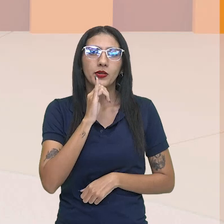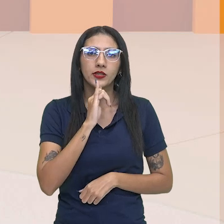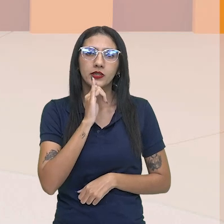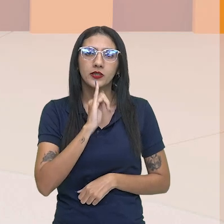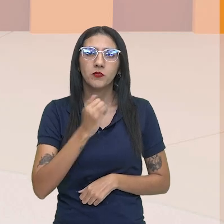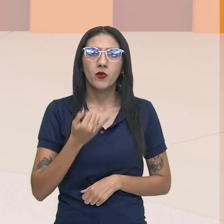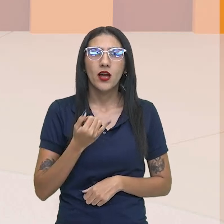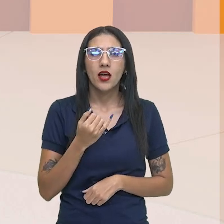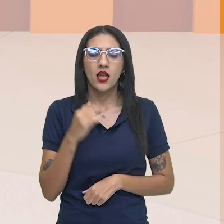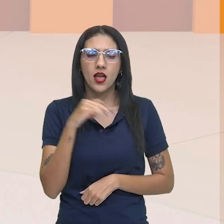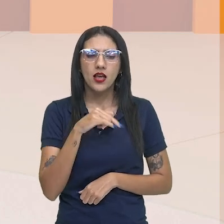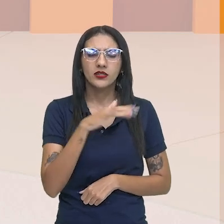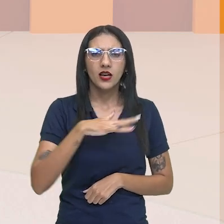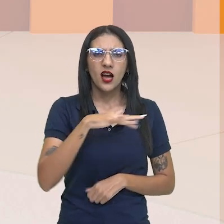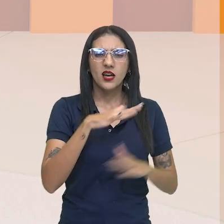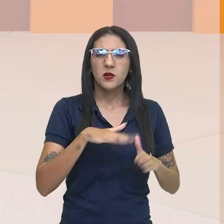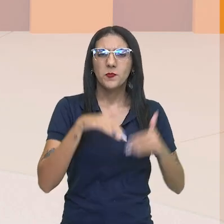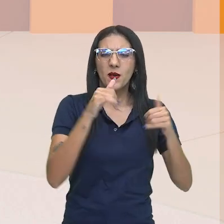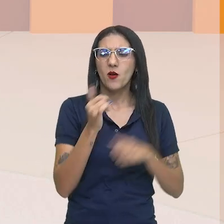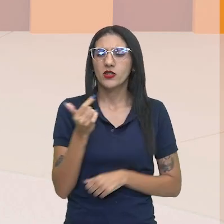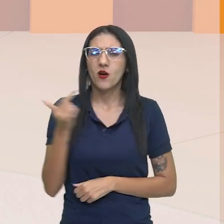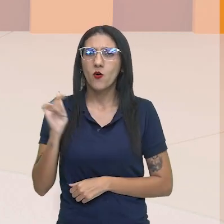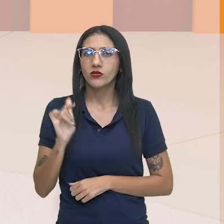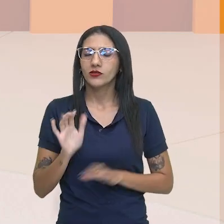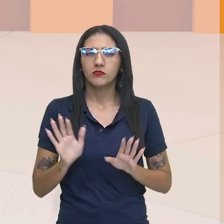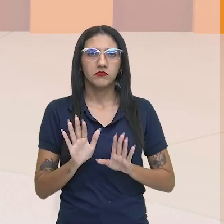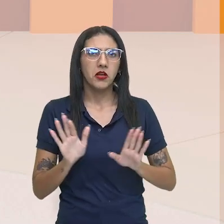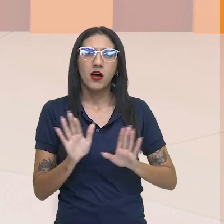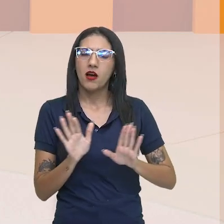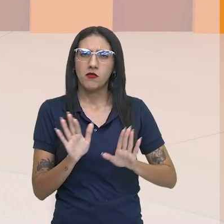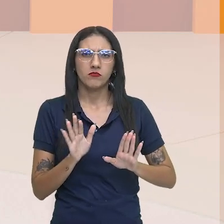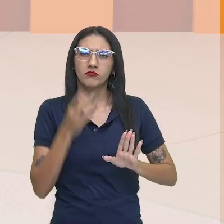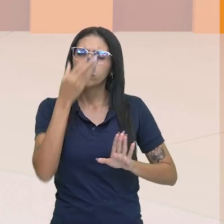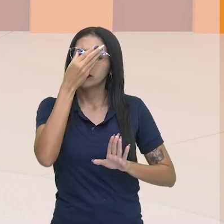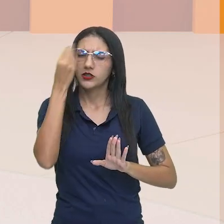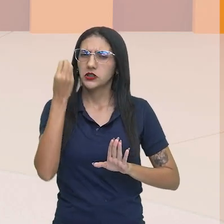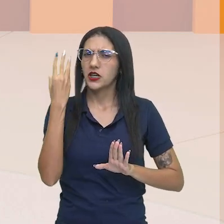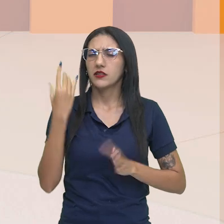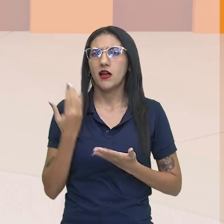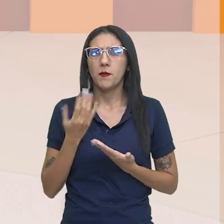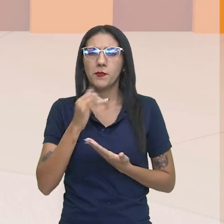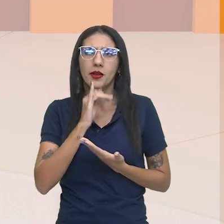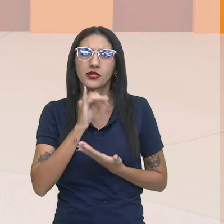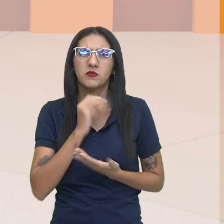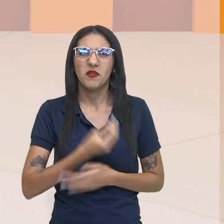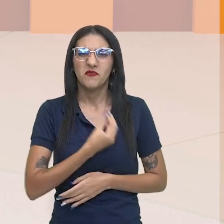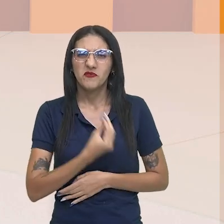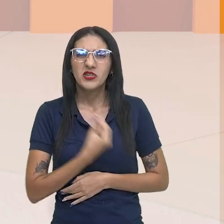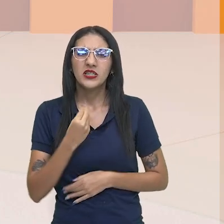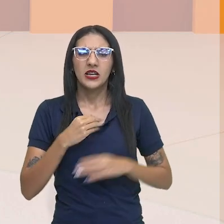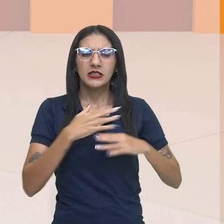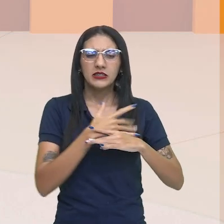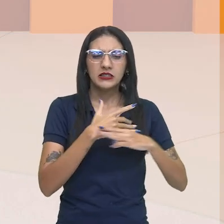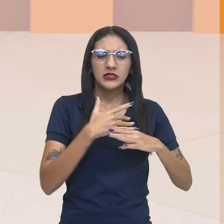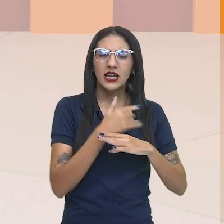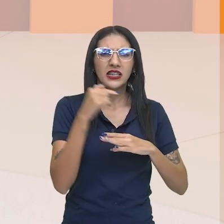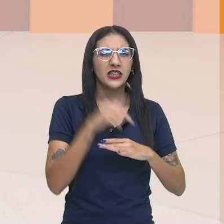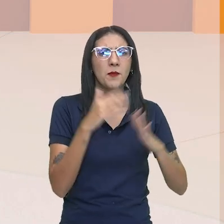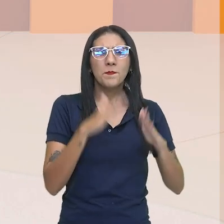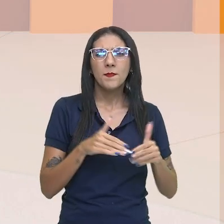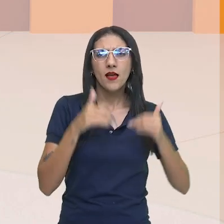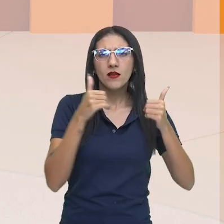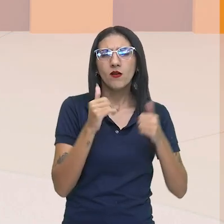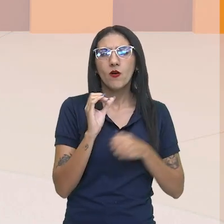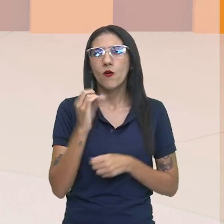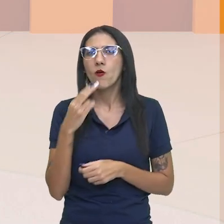uma coisa é melhor do que a outra, né? Vamos nos libertar dessa coisa de que morar na cidade é muito melhor do que no campo.